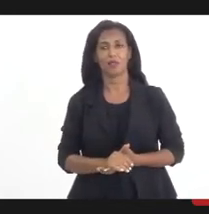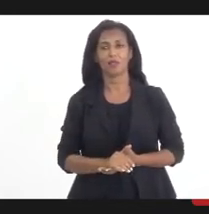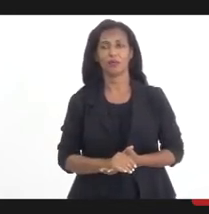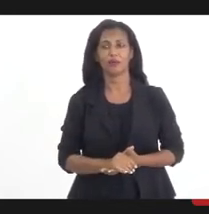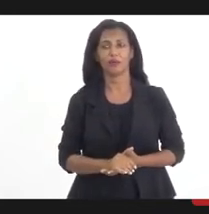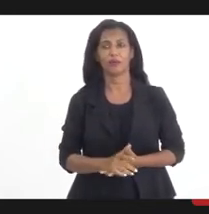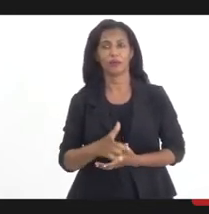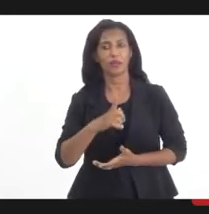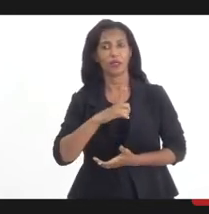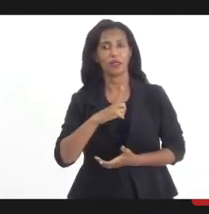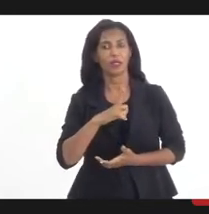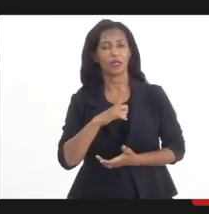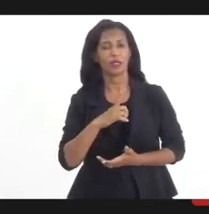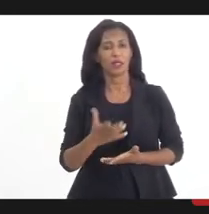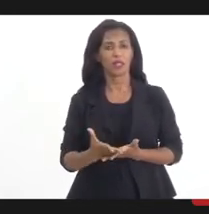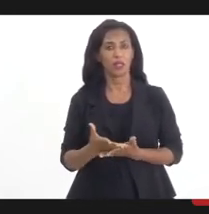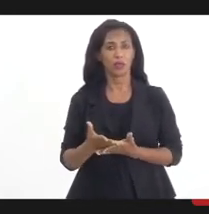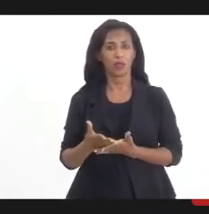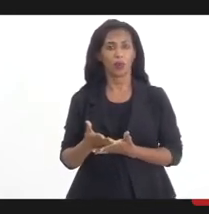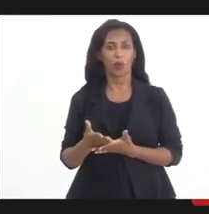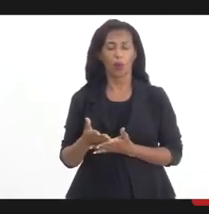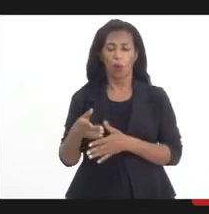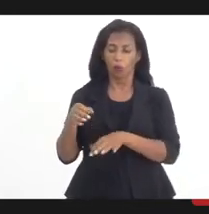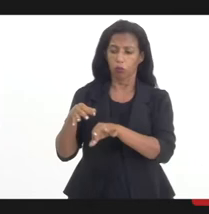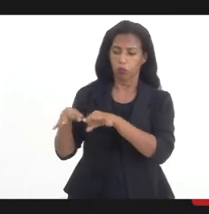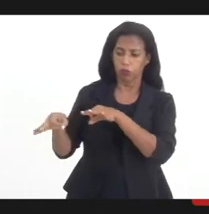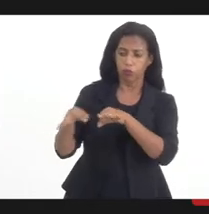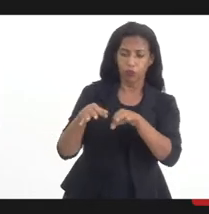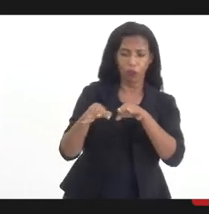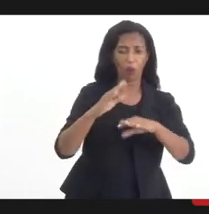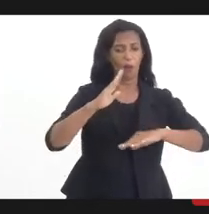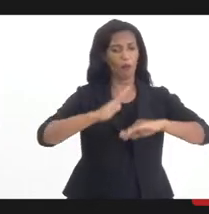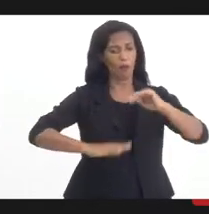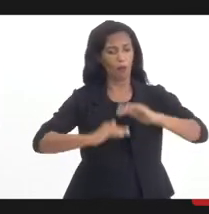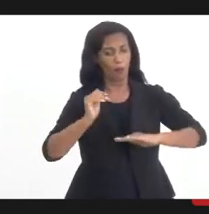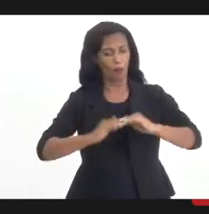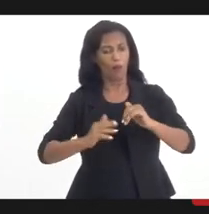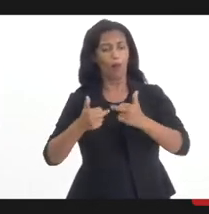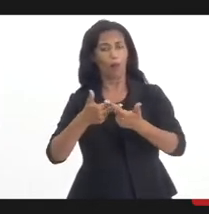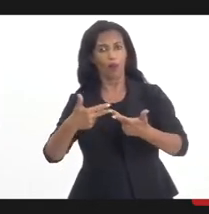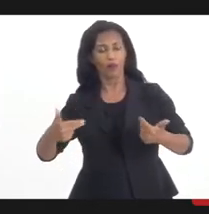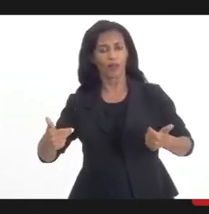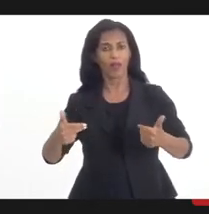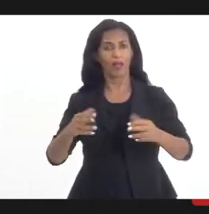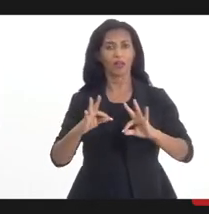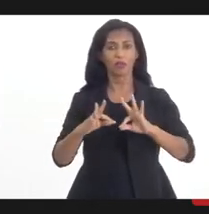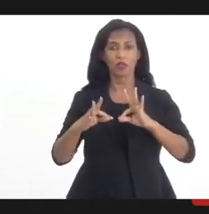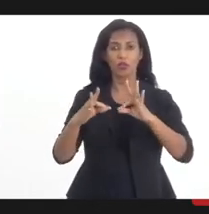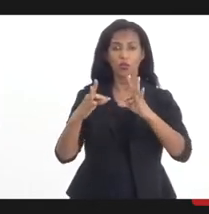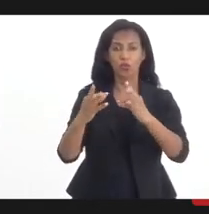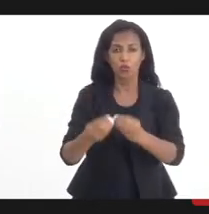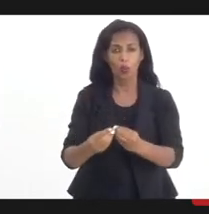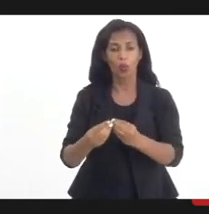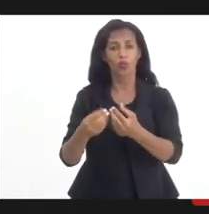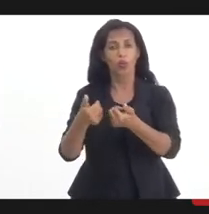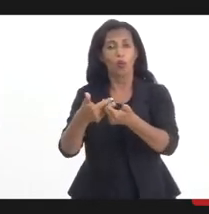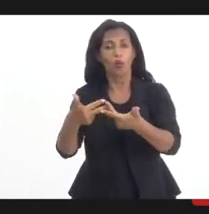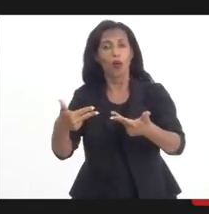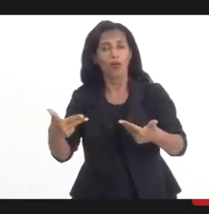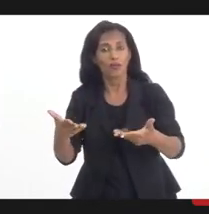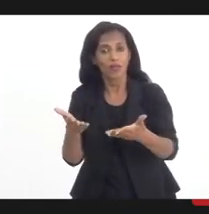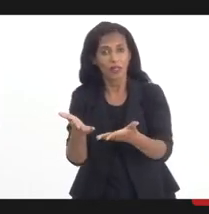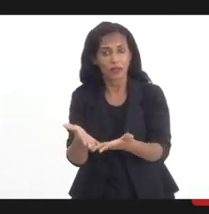mesmo tendo quadros preparados, competentes, qualificados. Portanto, nós temos todos aqui consenso sobre a